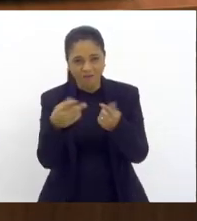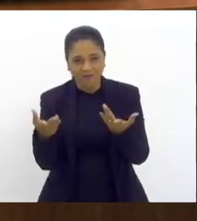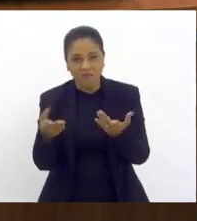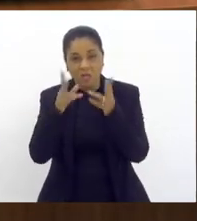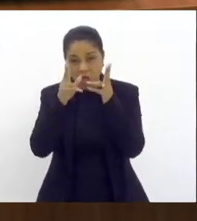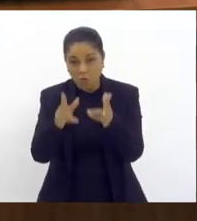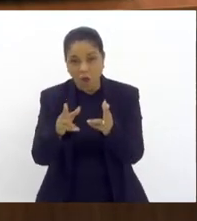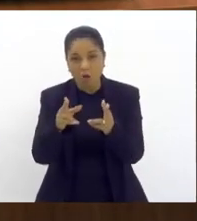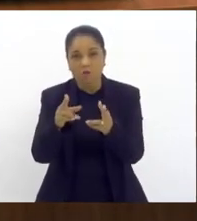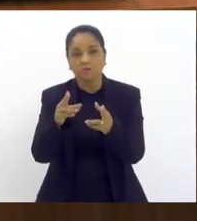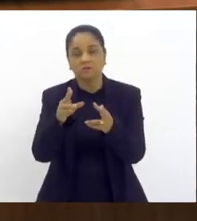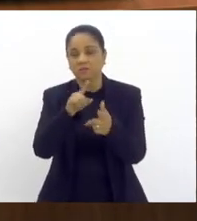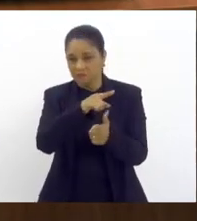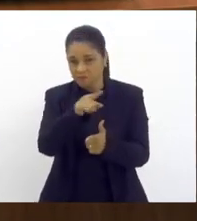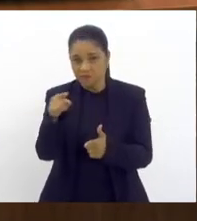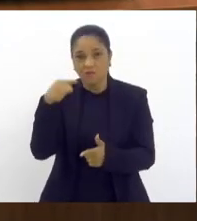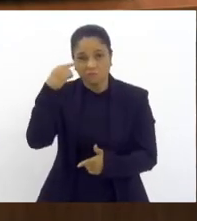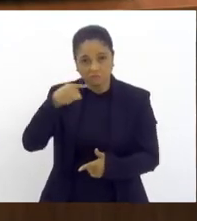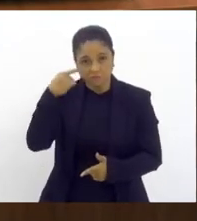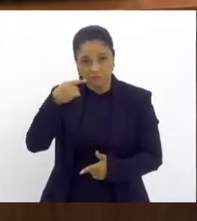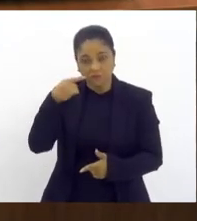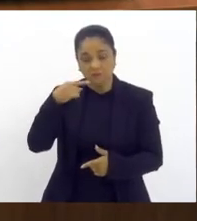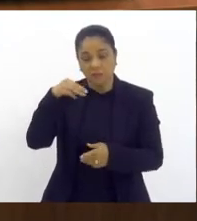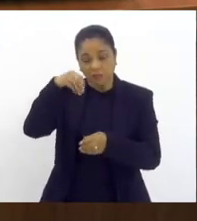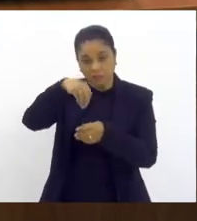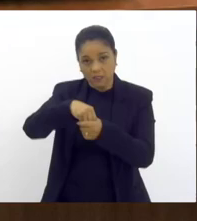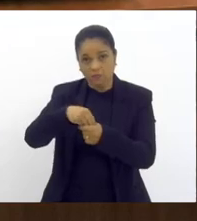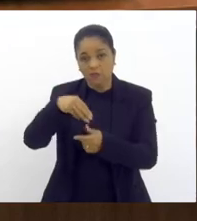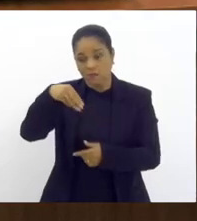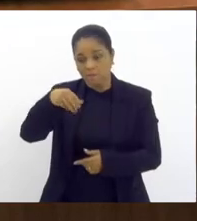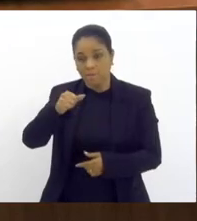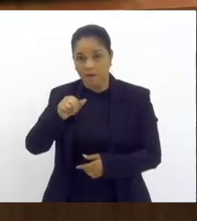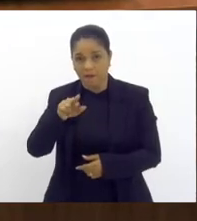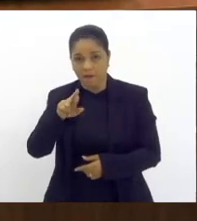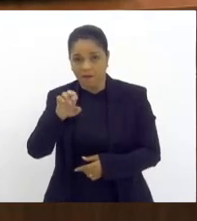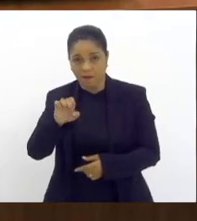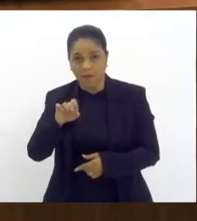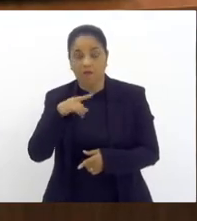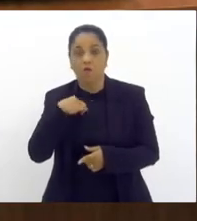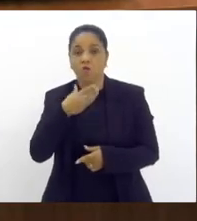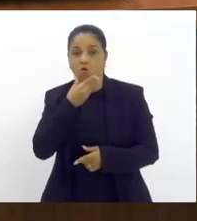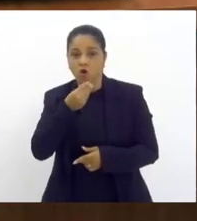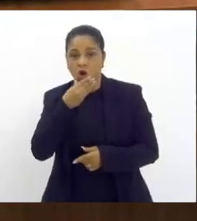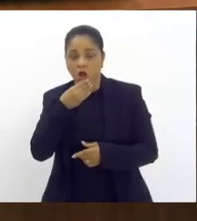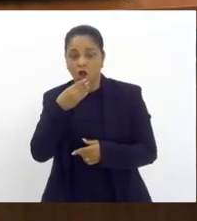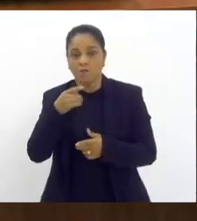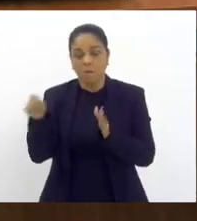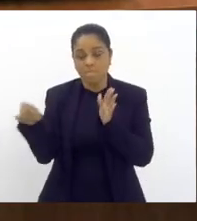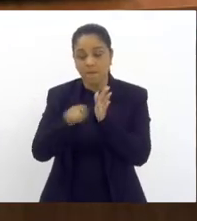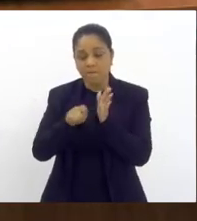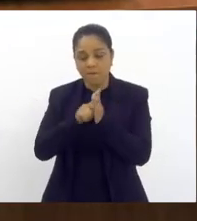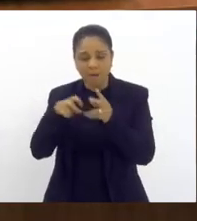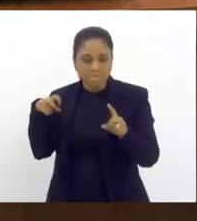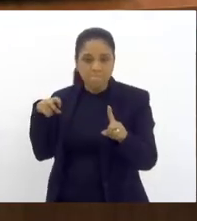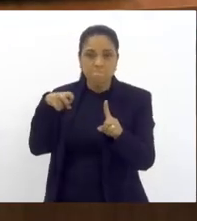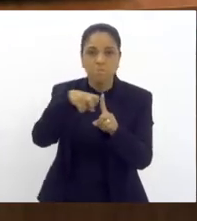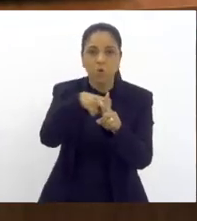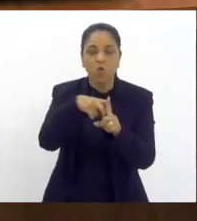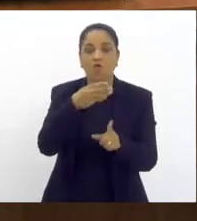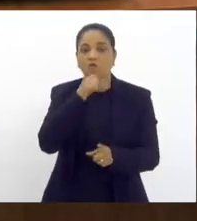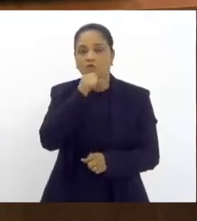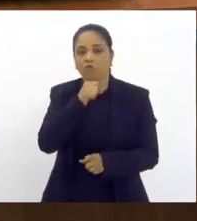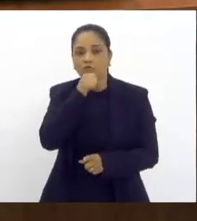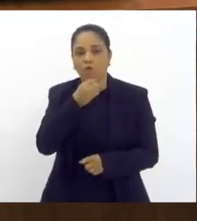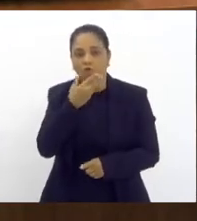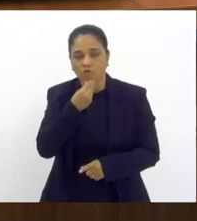que muitas deputadas aqui dizem defender, é atropelado com a sua neta por um ganso, um vagabundo, um traficante de drogas, todo mundo se silencia. Então,